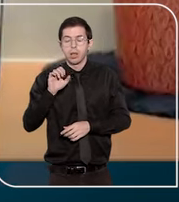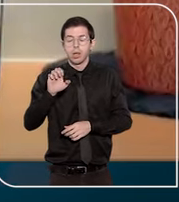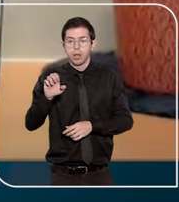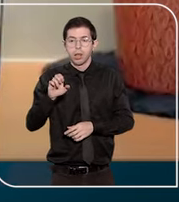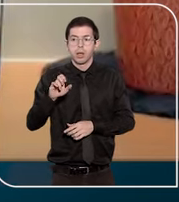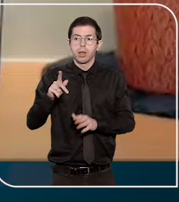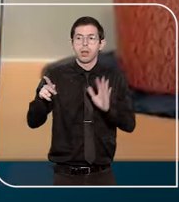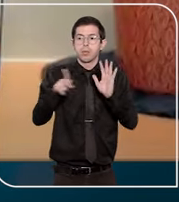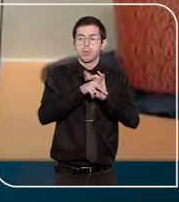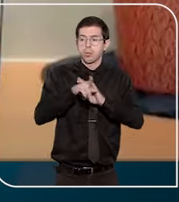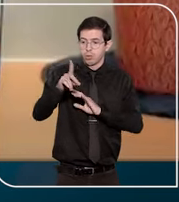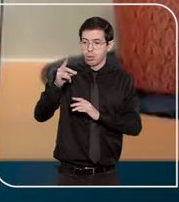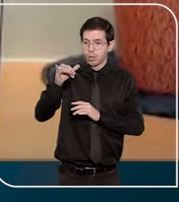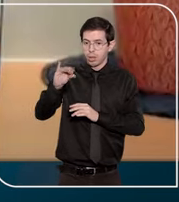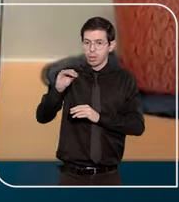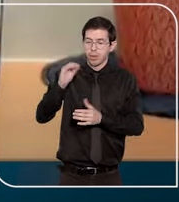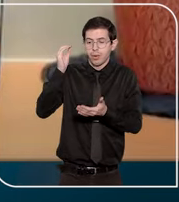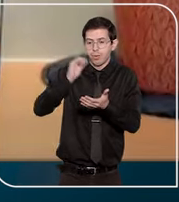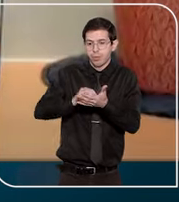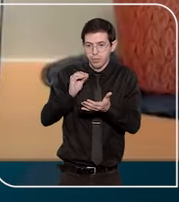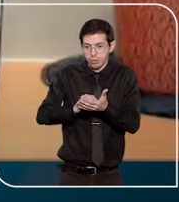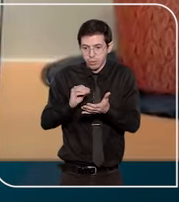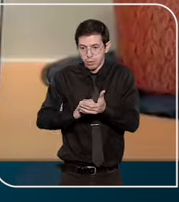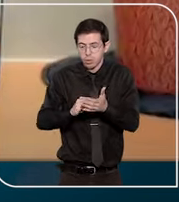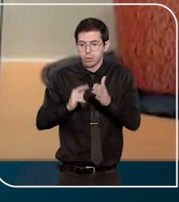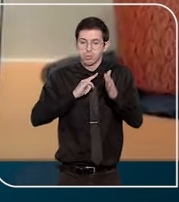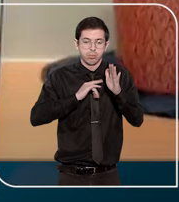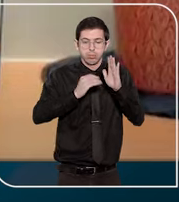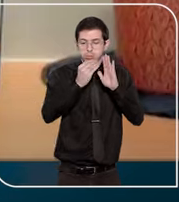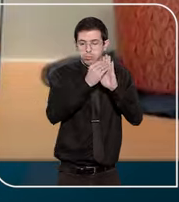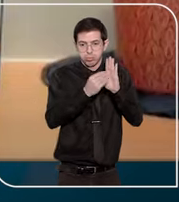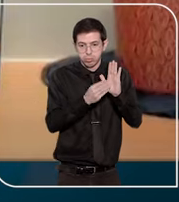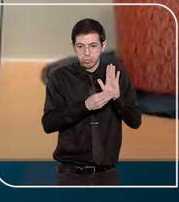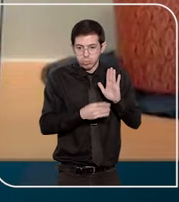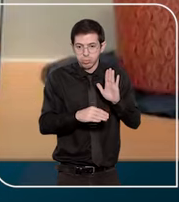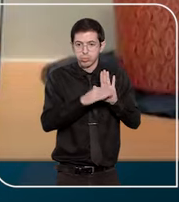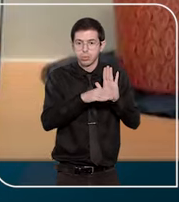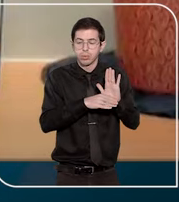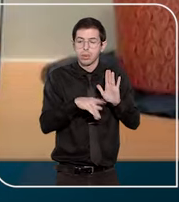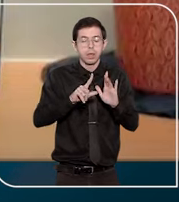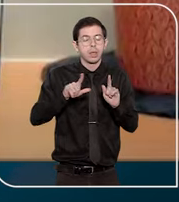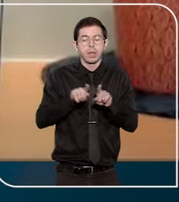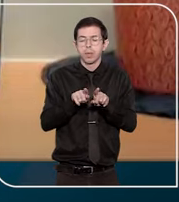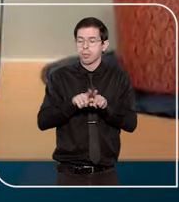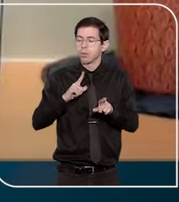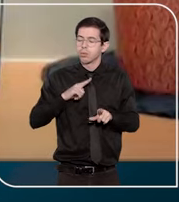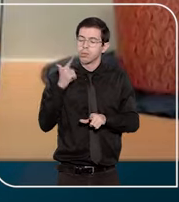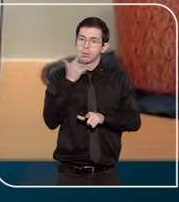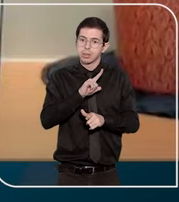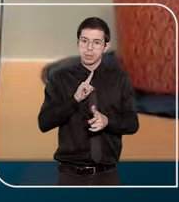Dentes, de falta de desenvolvimento de instância, ali também não é possível